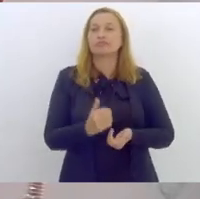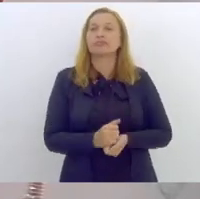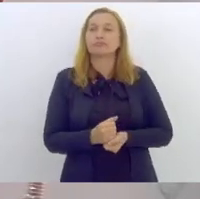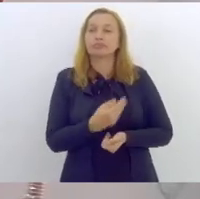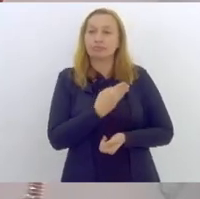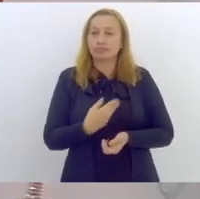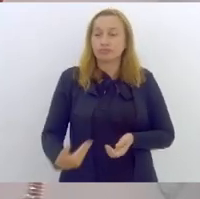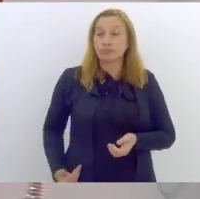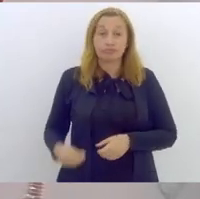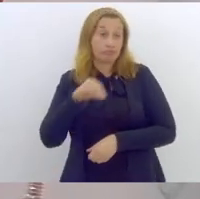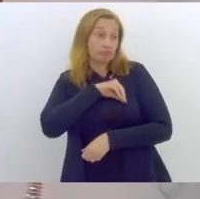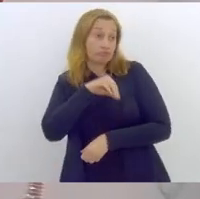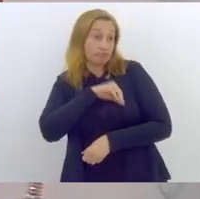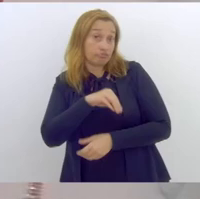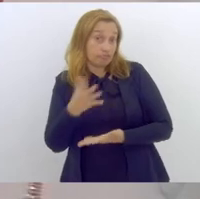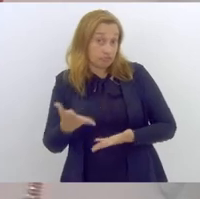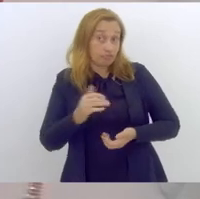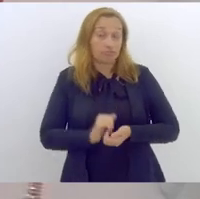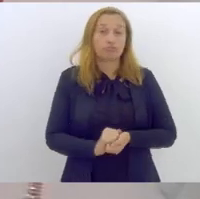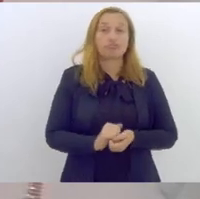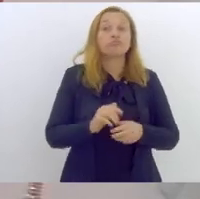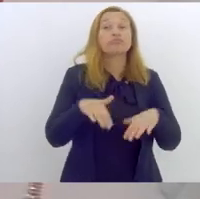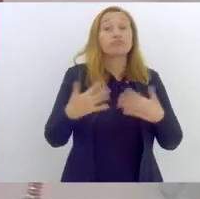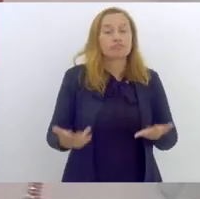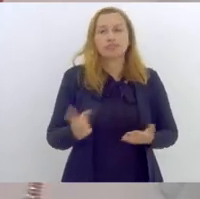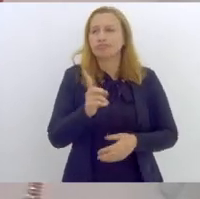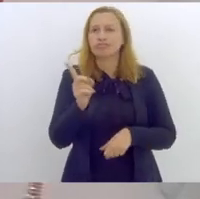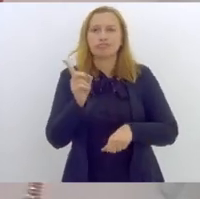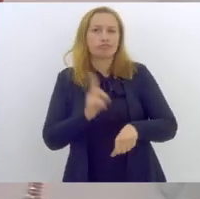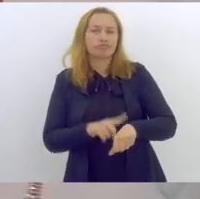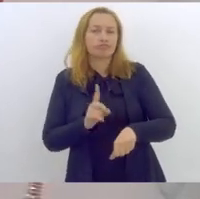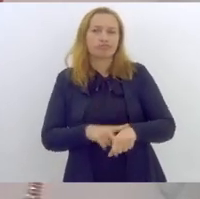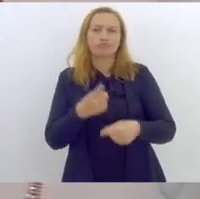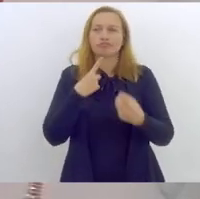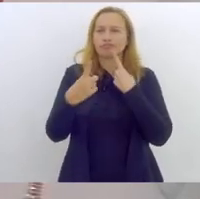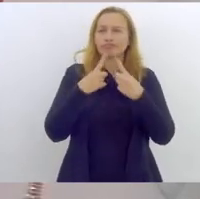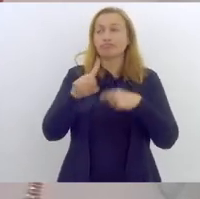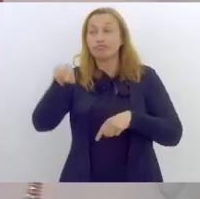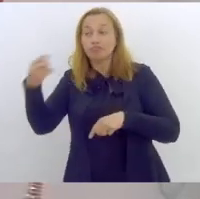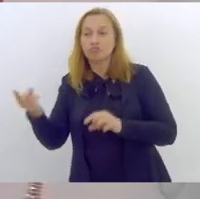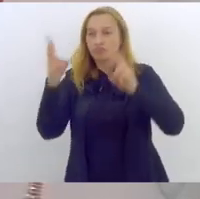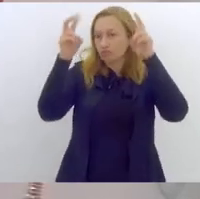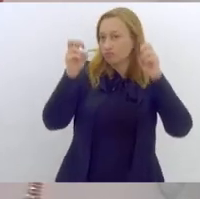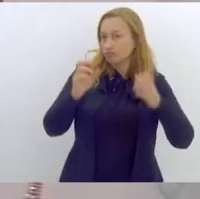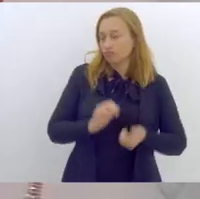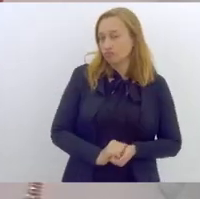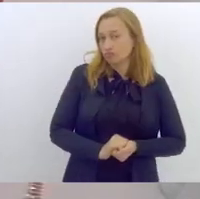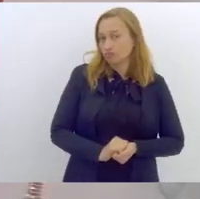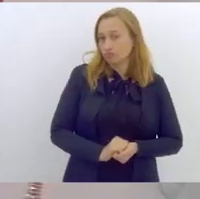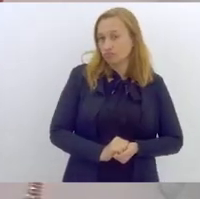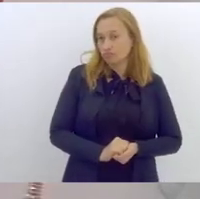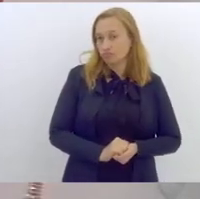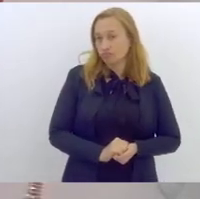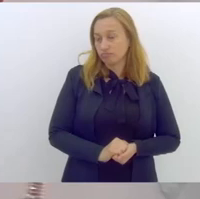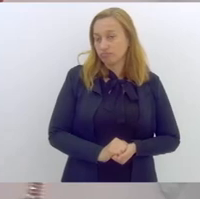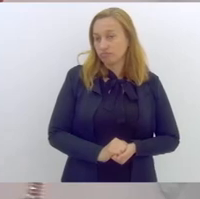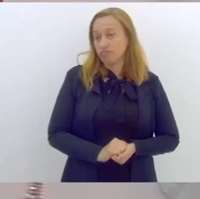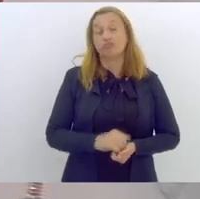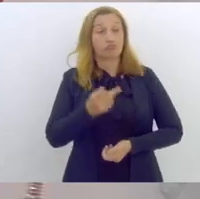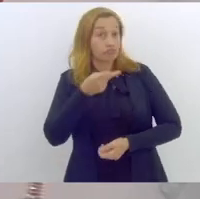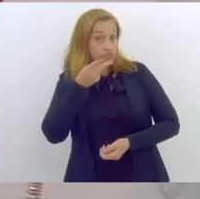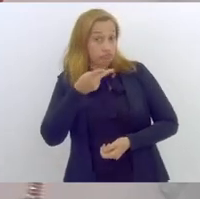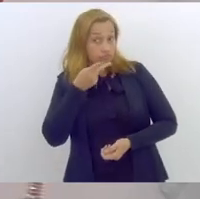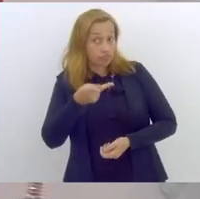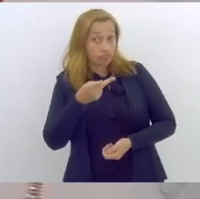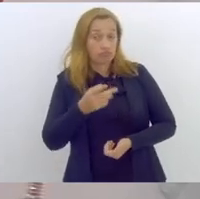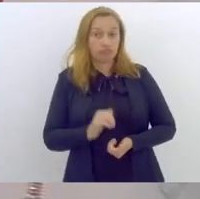aumento de salário então portanto não é um momento discutir outra matéria o momento e inapropriado E aí quando eu falo